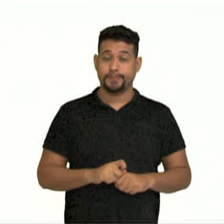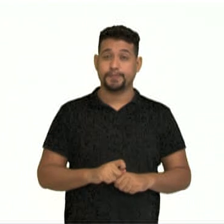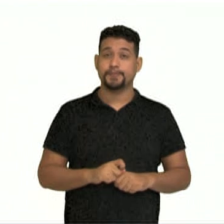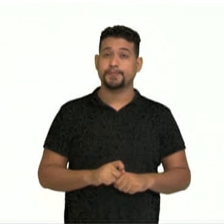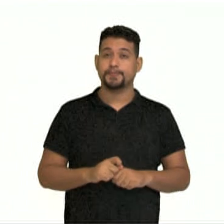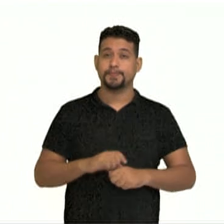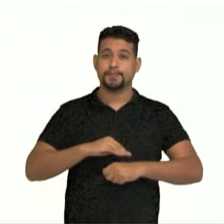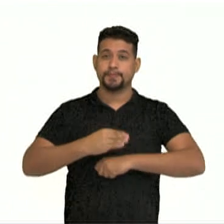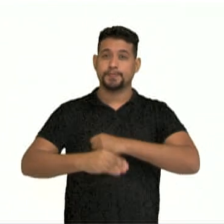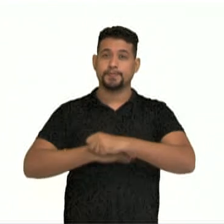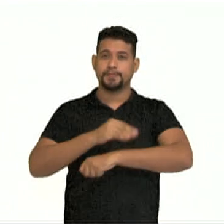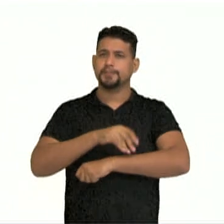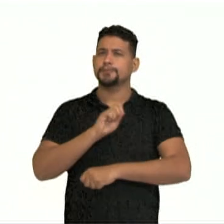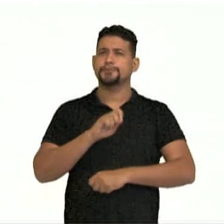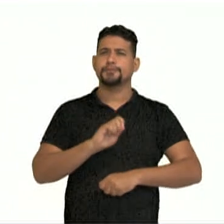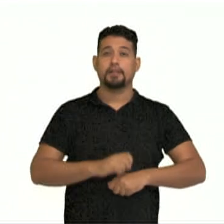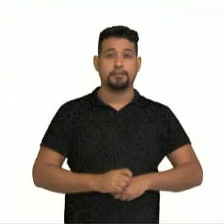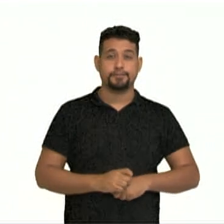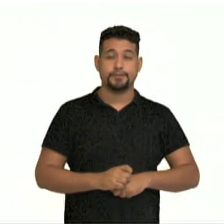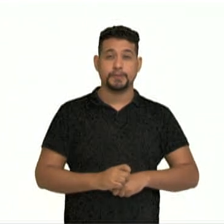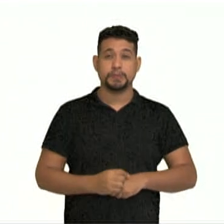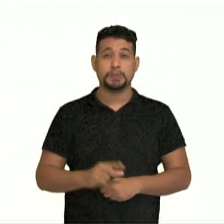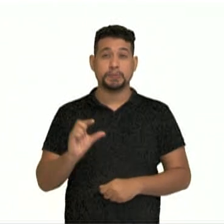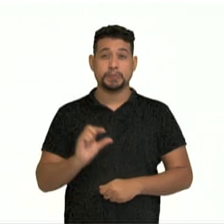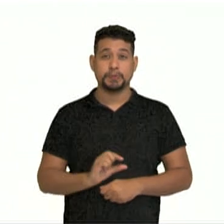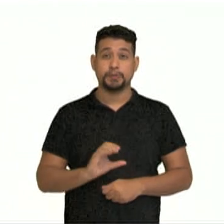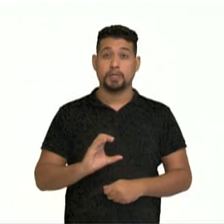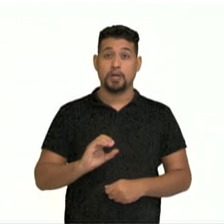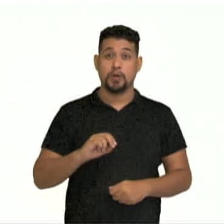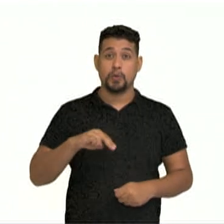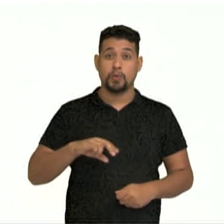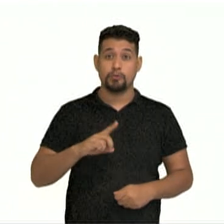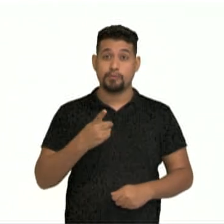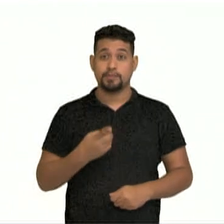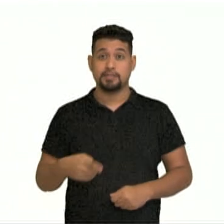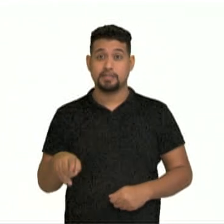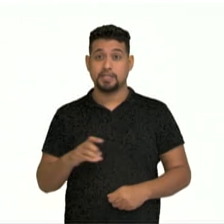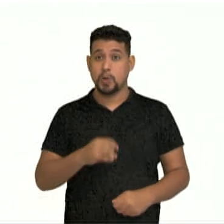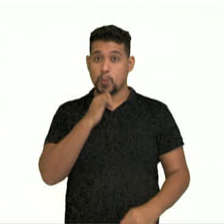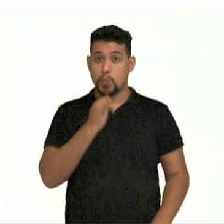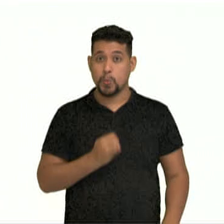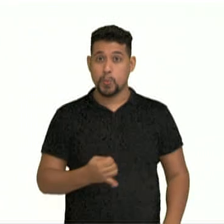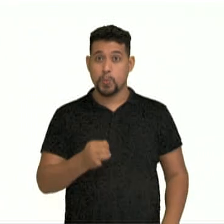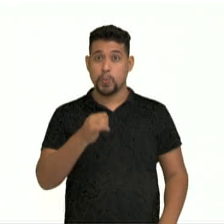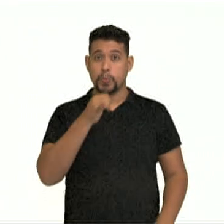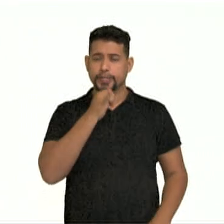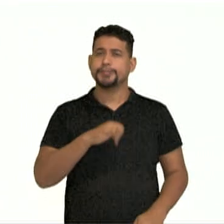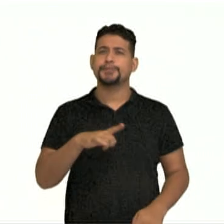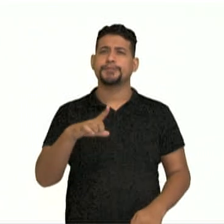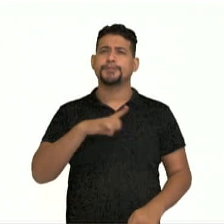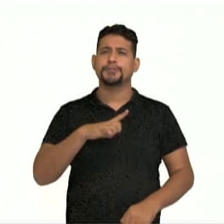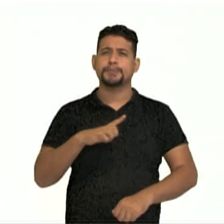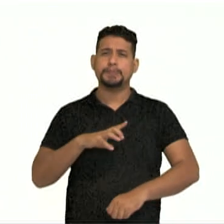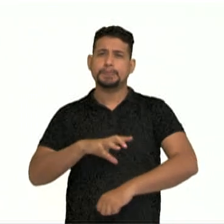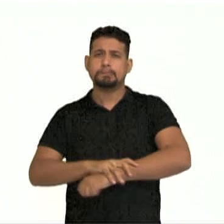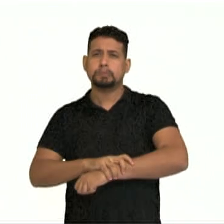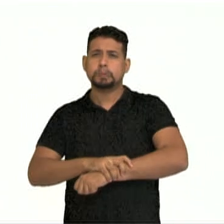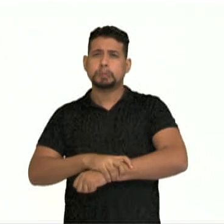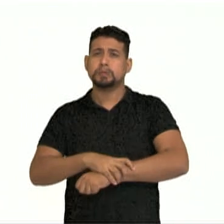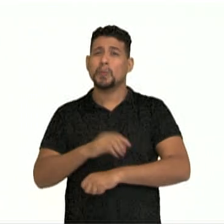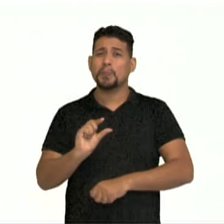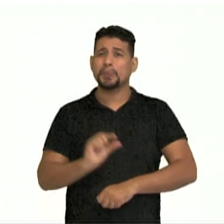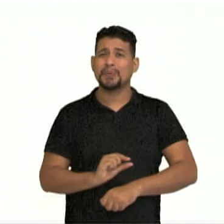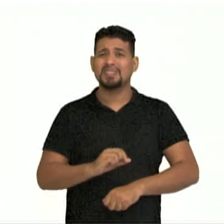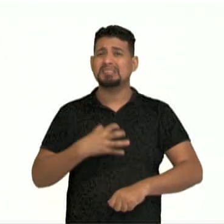dos isolantes: baixa condutividade térmica e elétrica. Pessoal, ele conduz pouco eletricidade